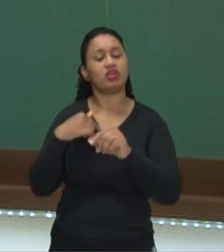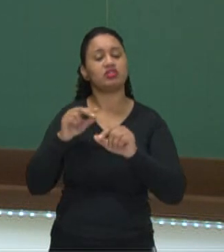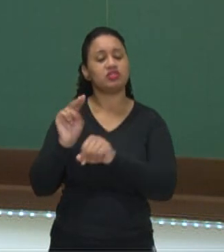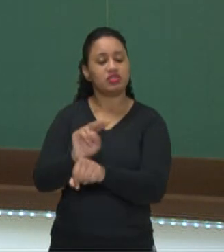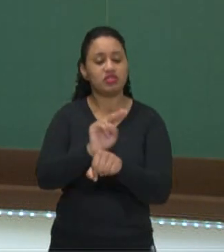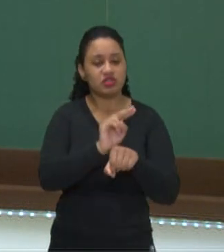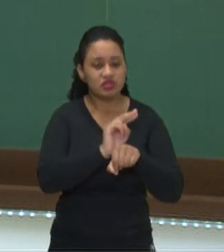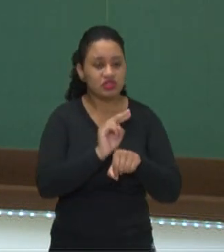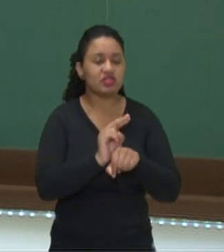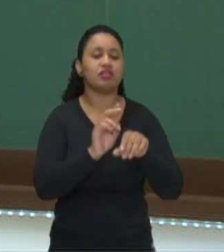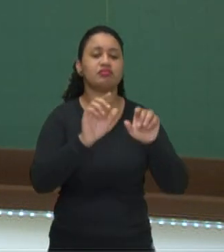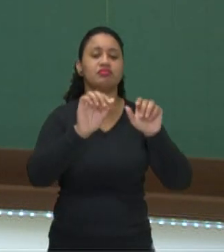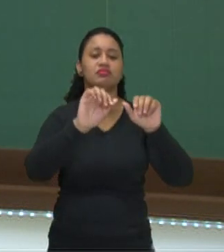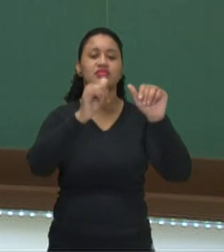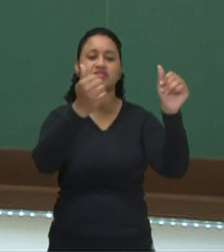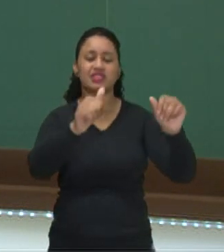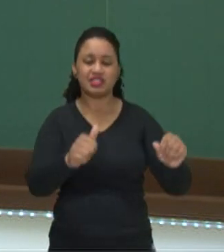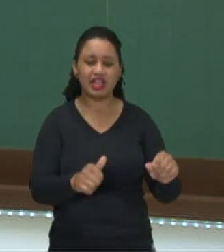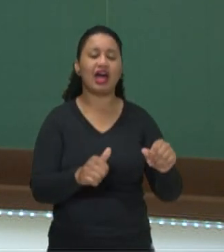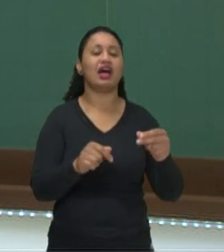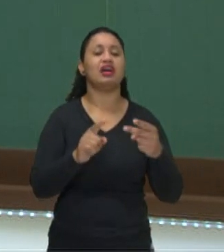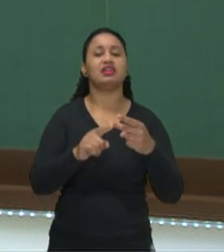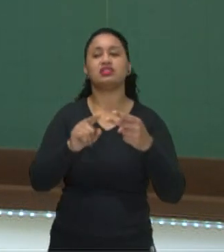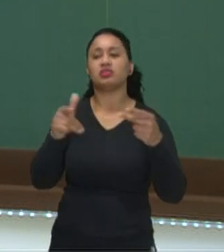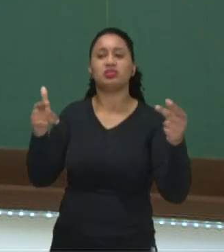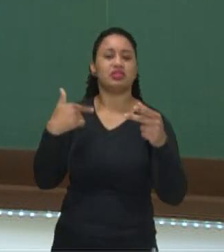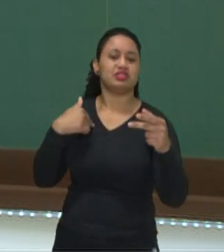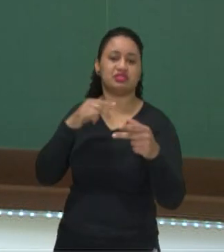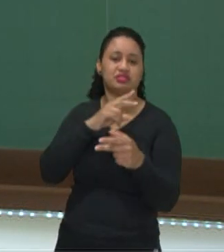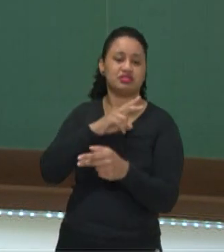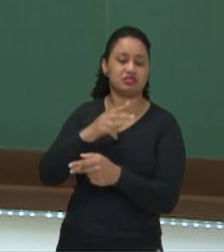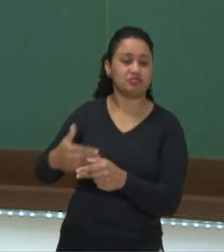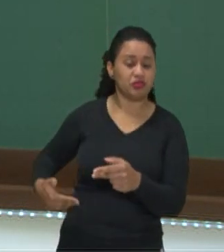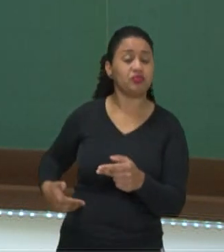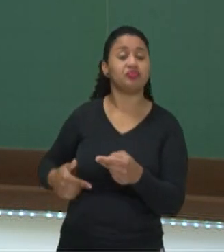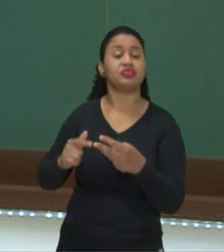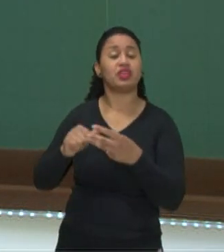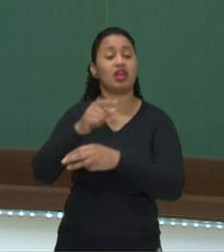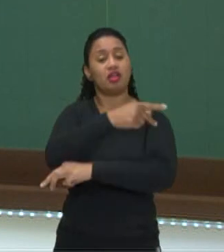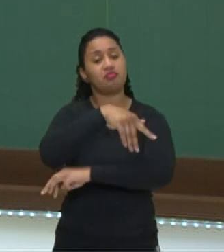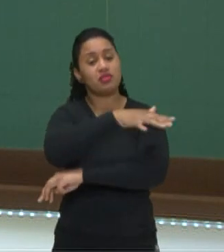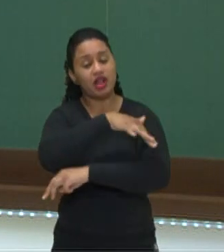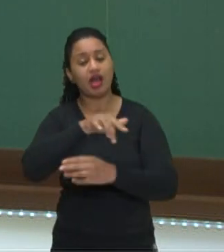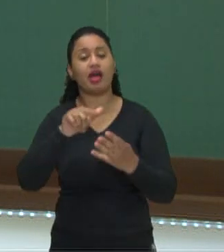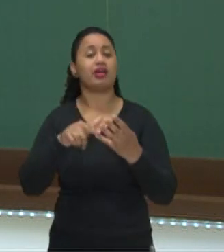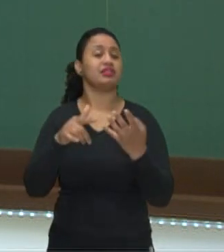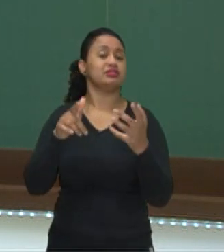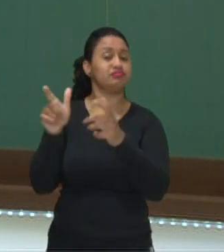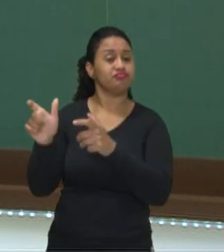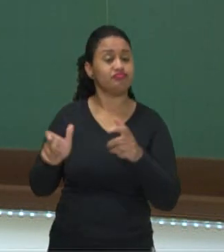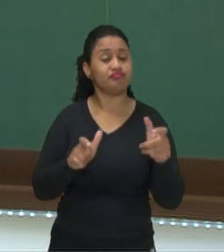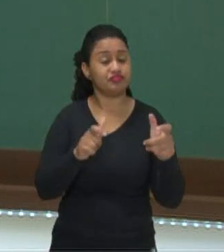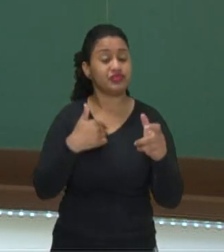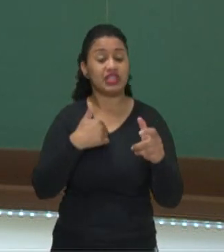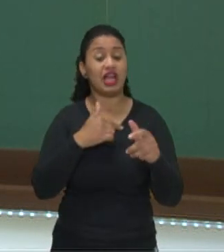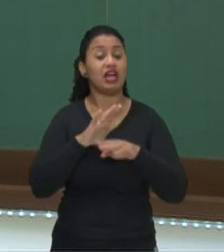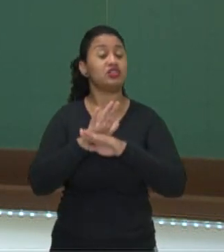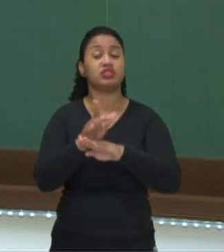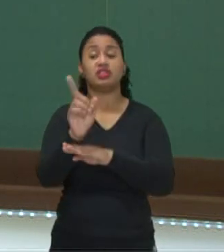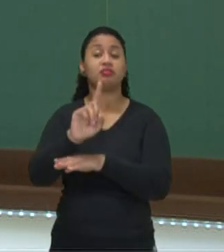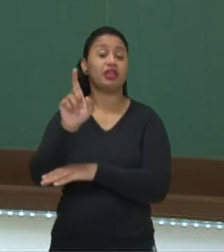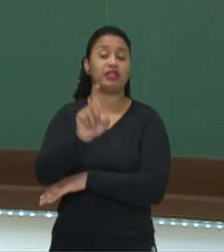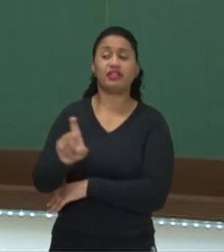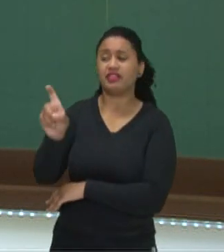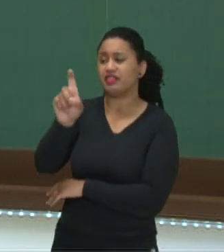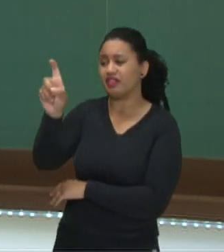de estátuas, patrimônios públicos, praças, parques, contribuindo para a não pichação e para